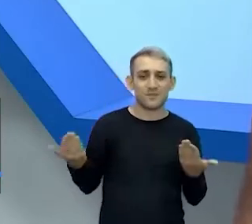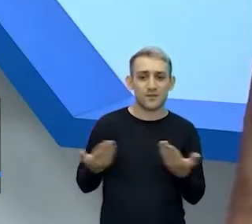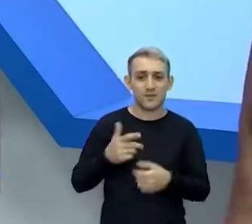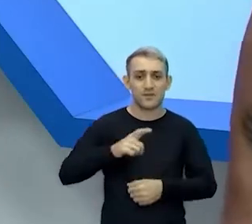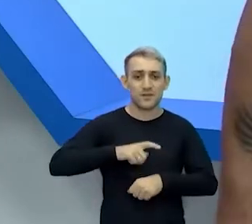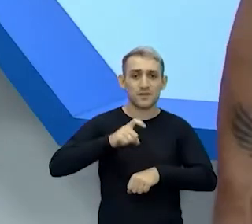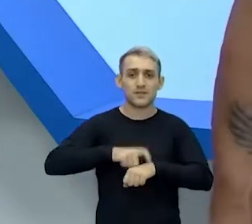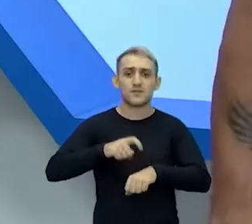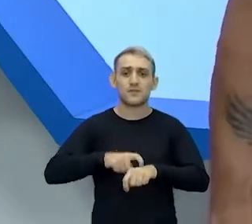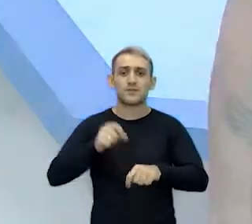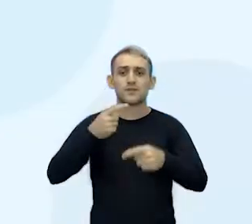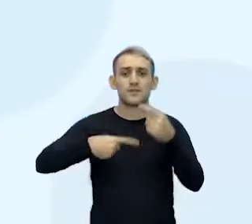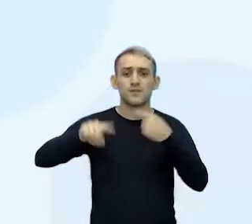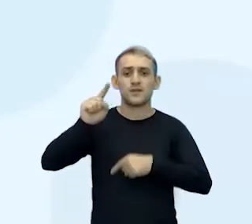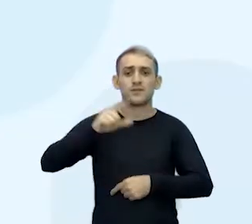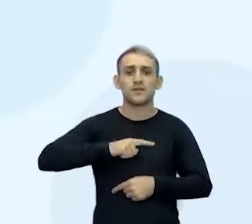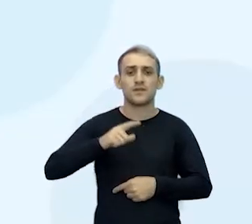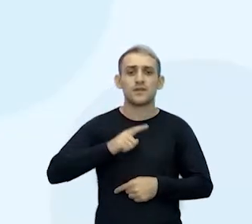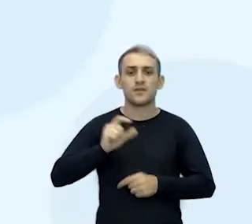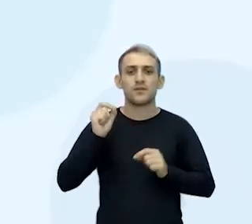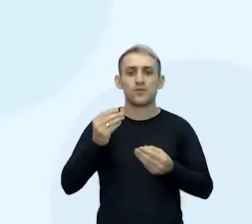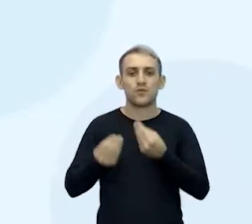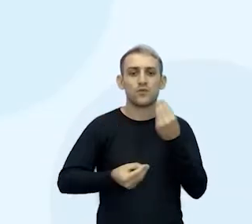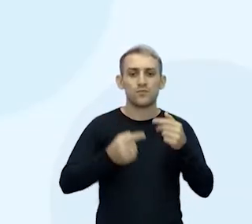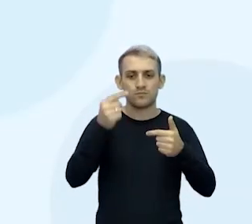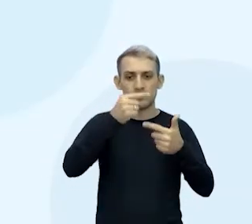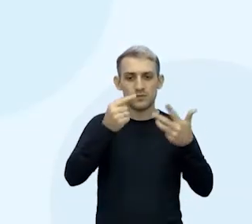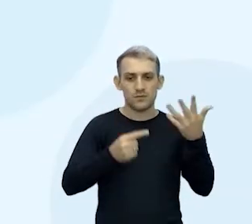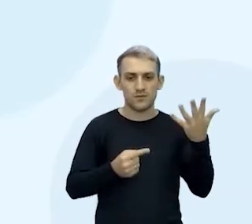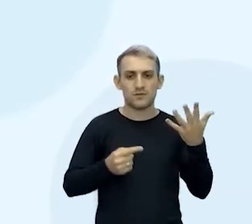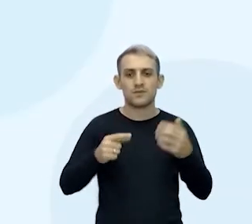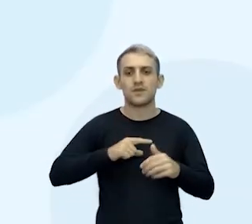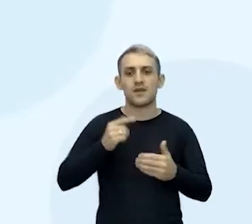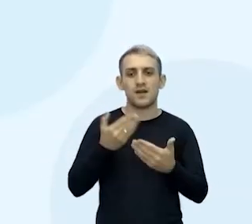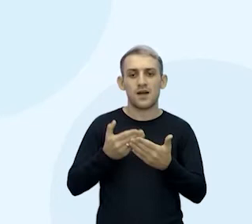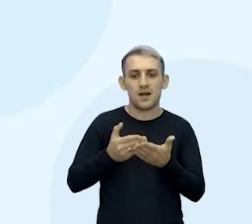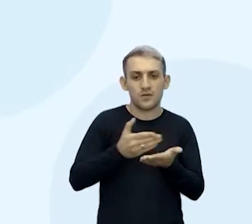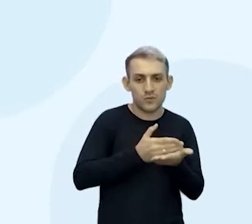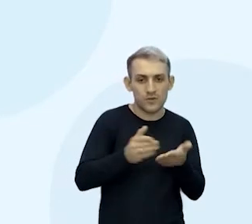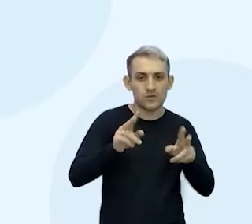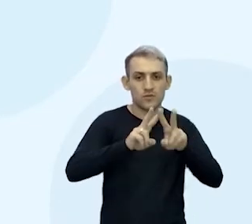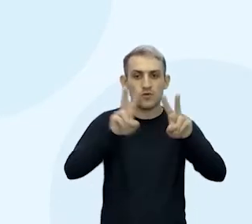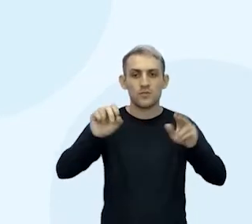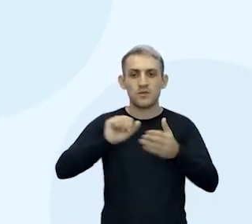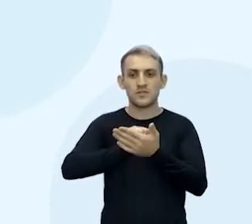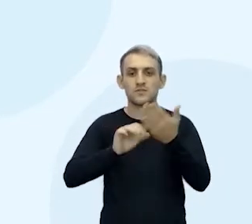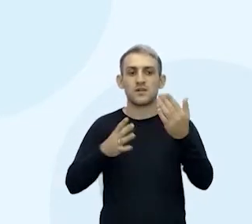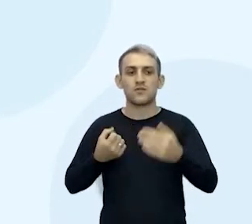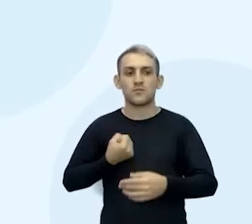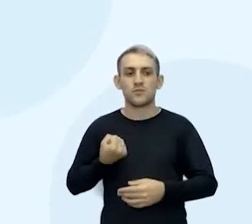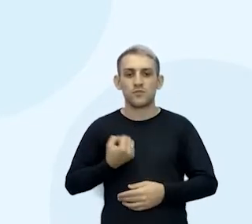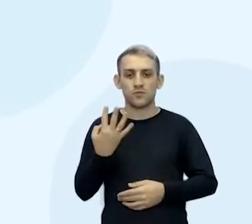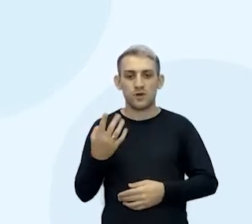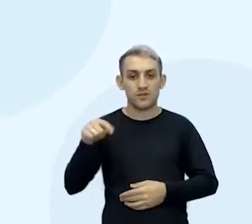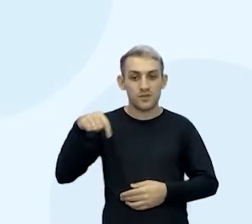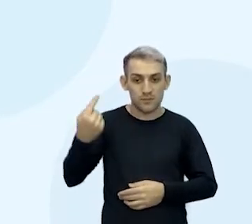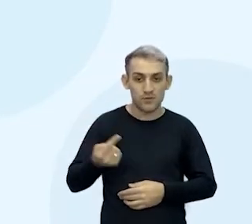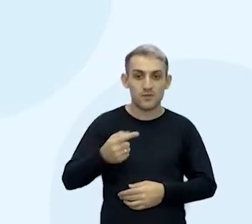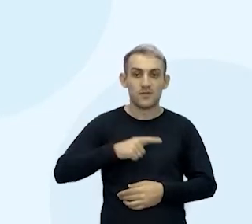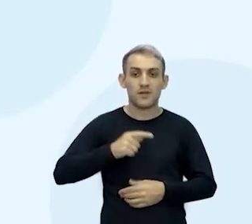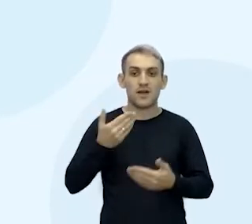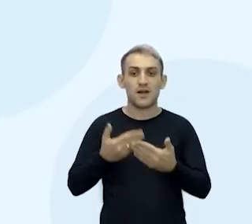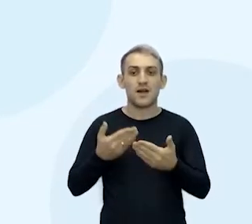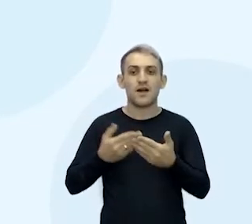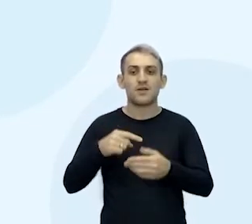momento do desenvolvimento, olha aí o nosso percurso para vocês. A gente teve uma aula de introdução sobre a atividade 4. Depois, a nossa aula anterior,